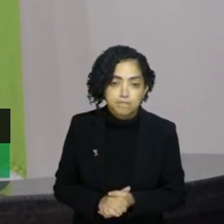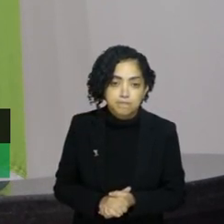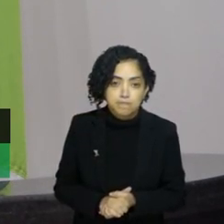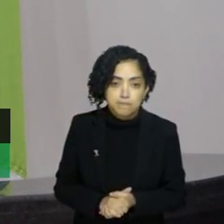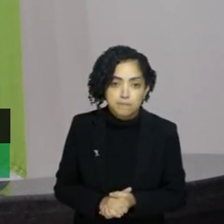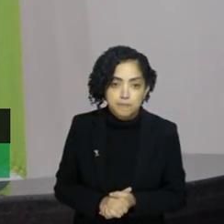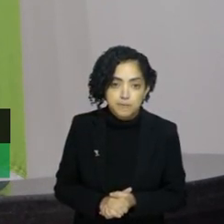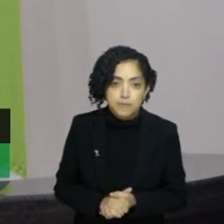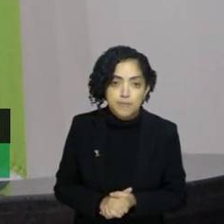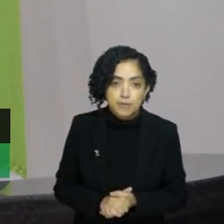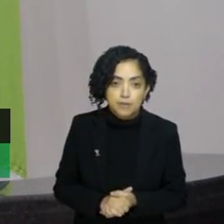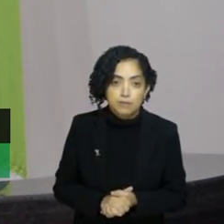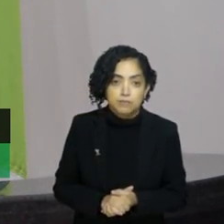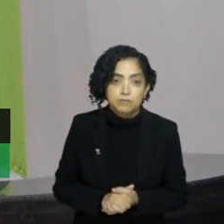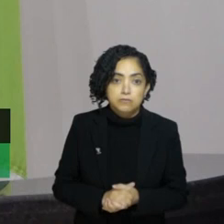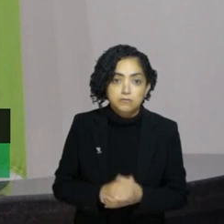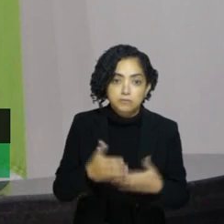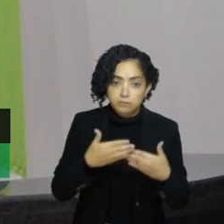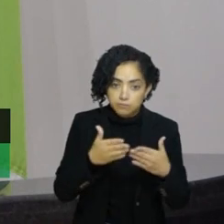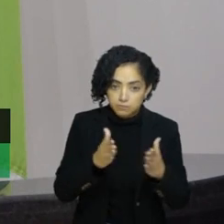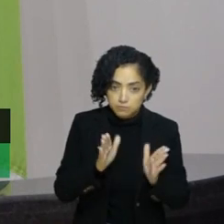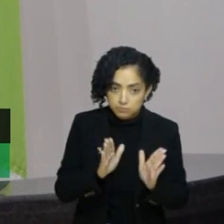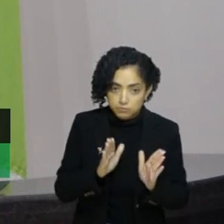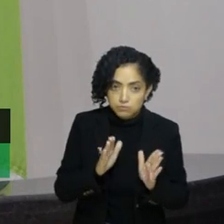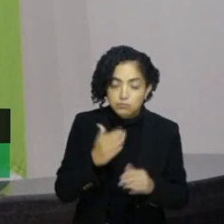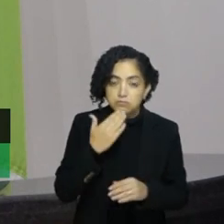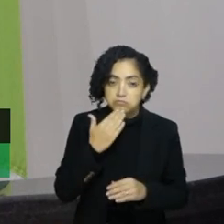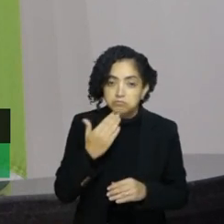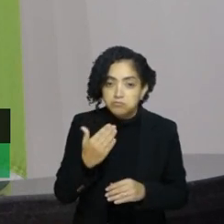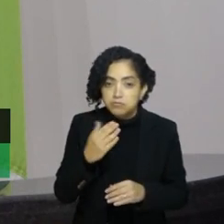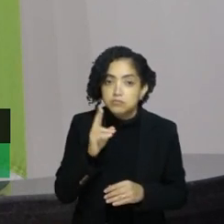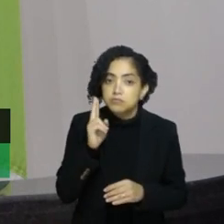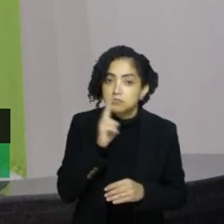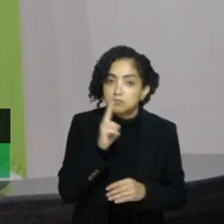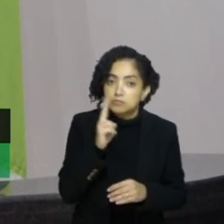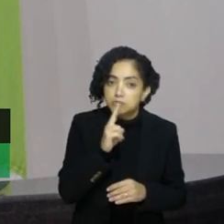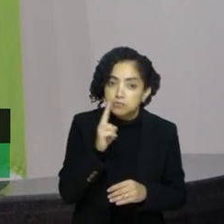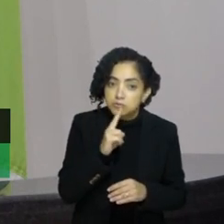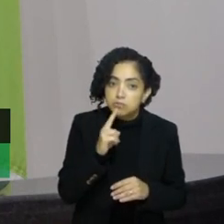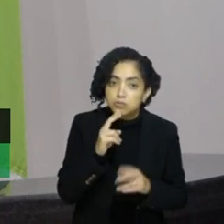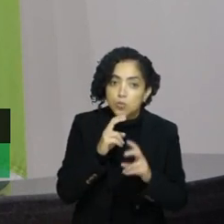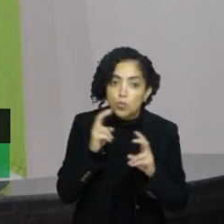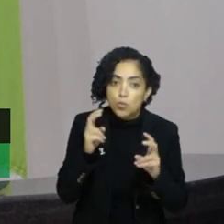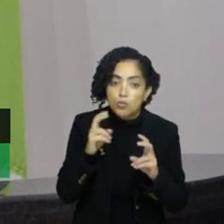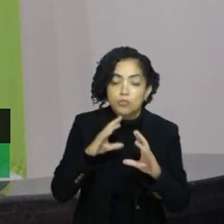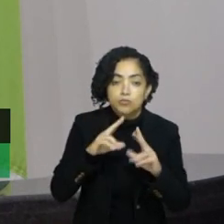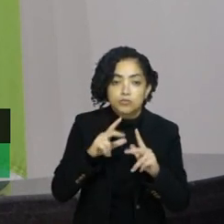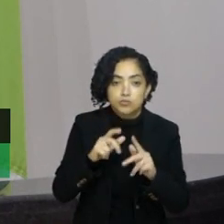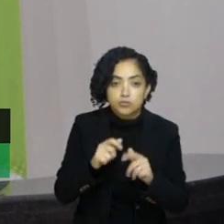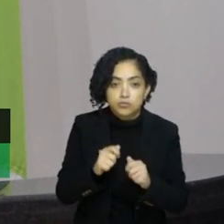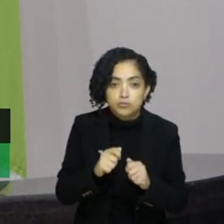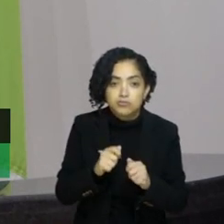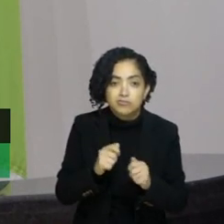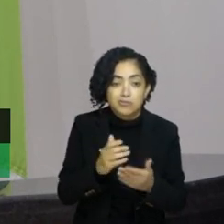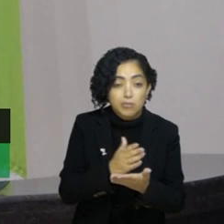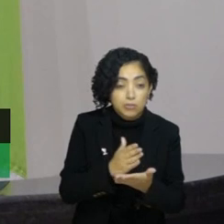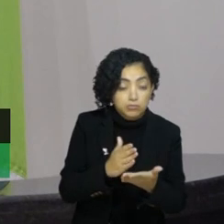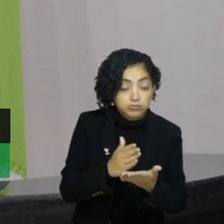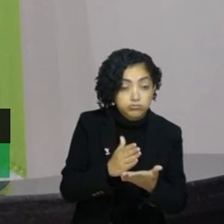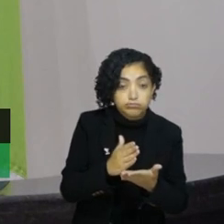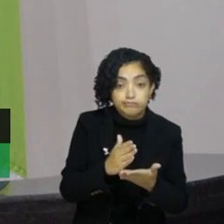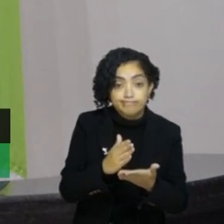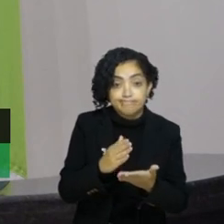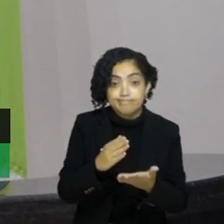de coração aberto, junto com um pedido de socorro por todos aqueles que agora não têm voz.